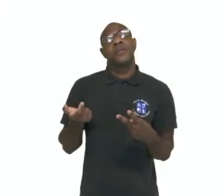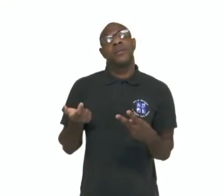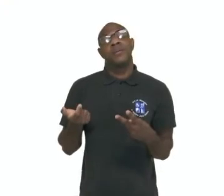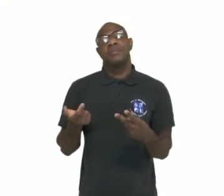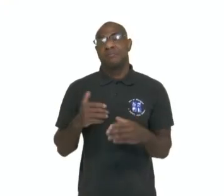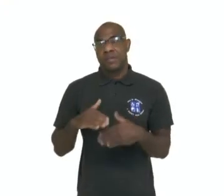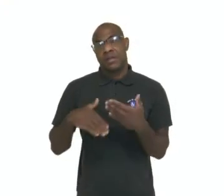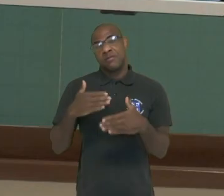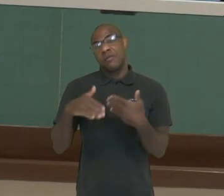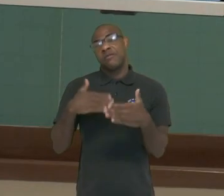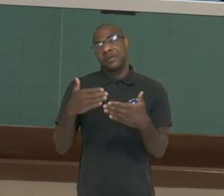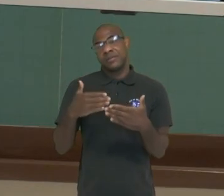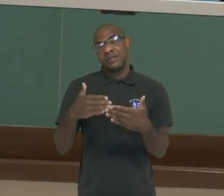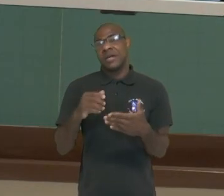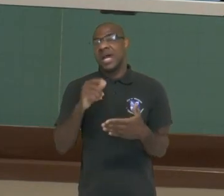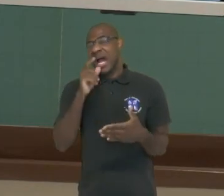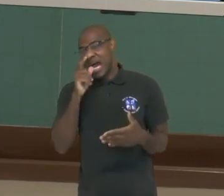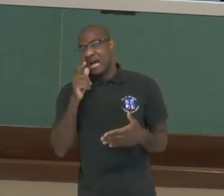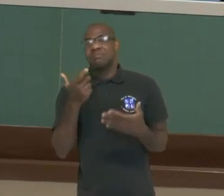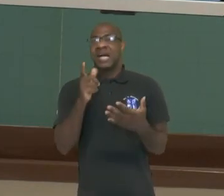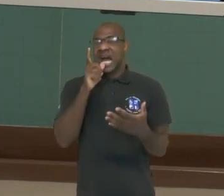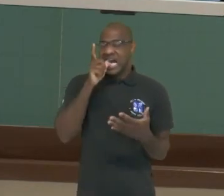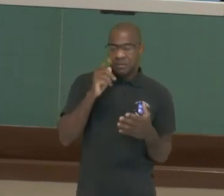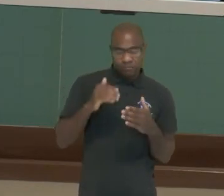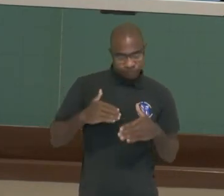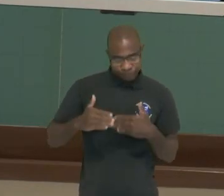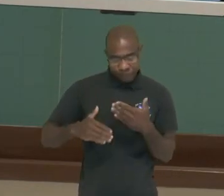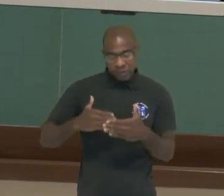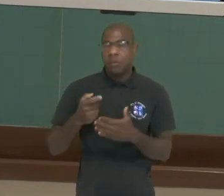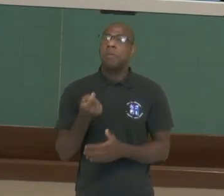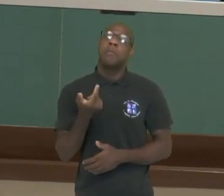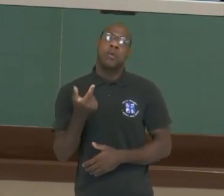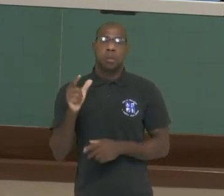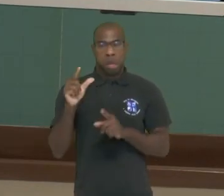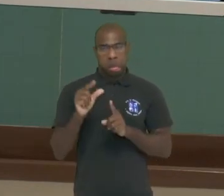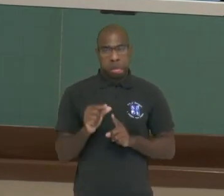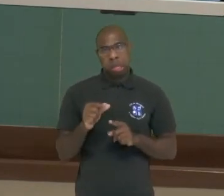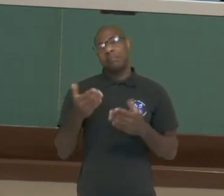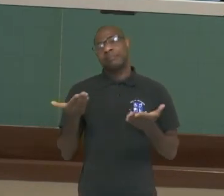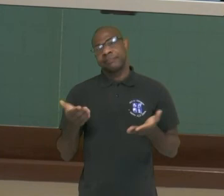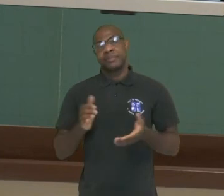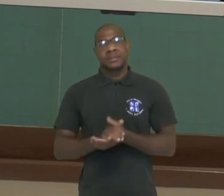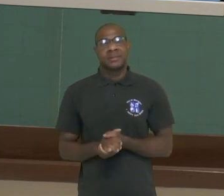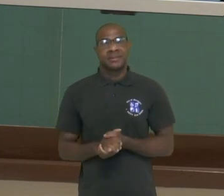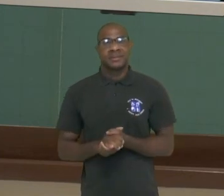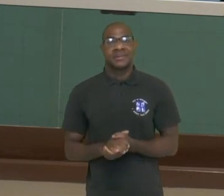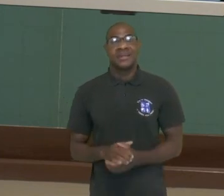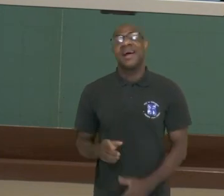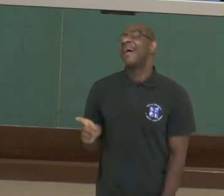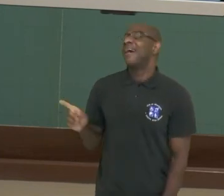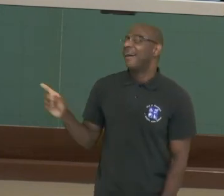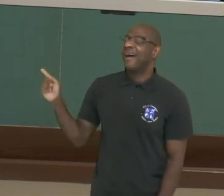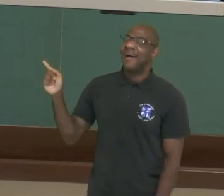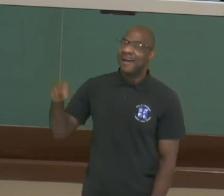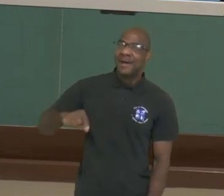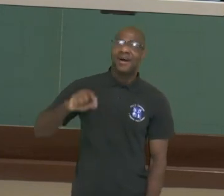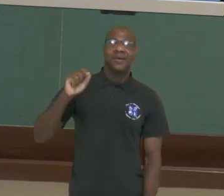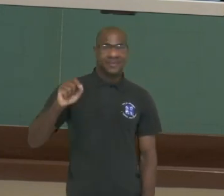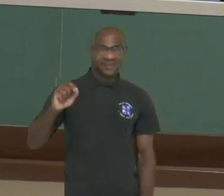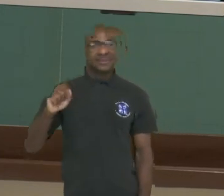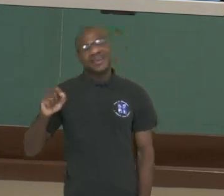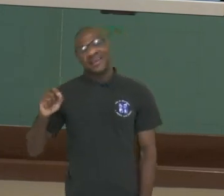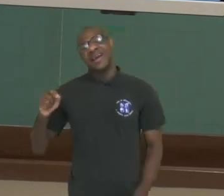pouco desenvolvidos. Então, são essas características que um indivíduo da síndrome de